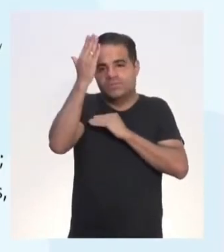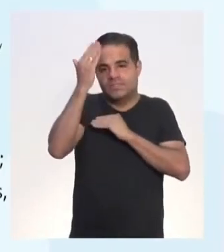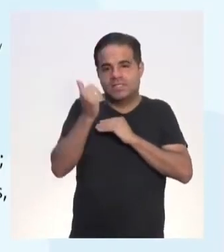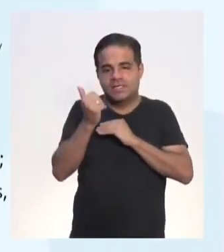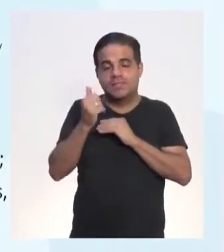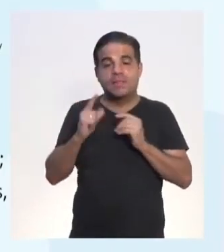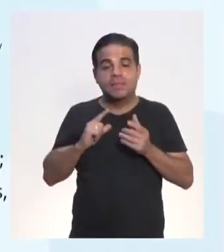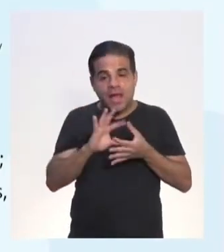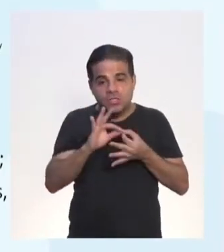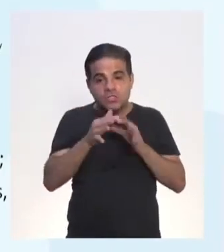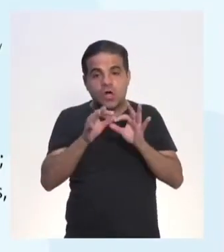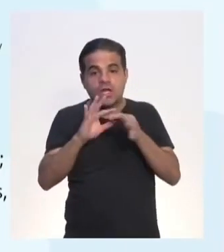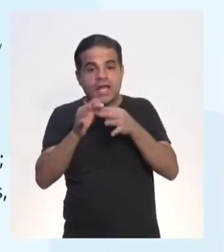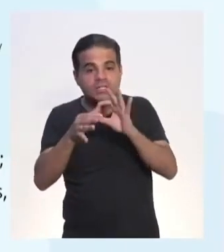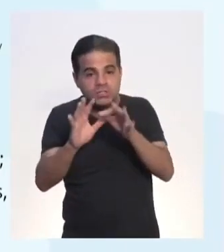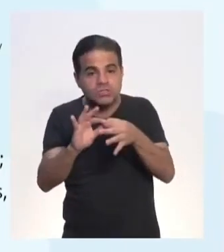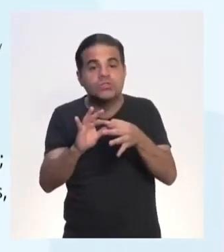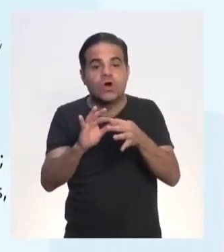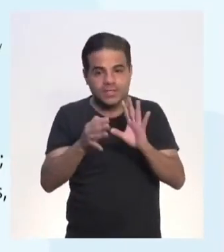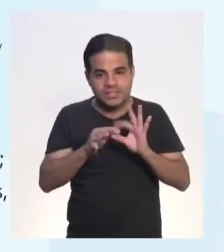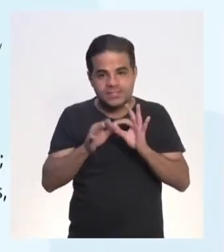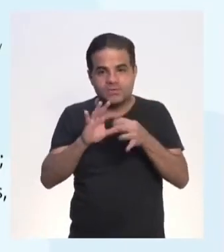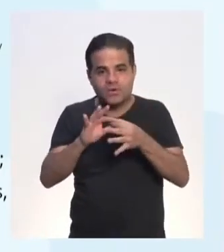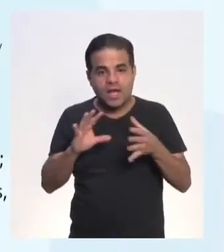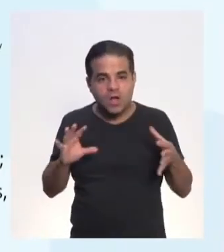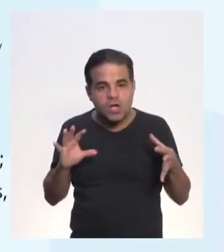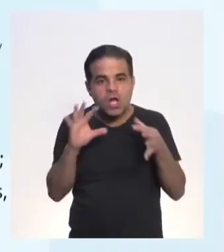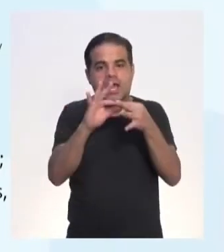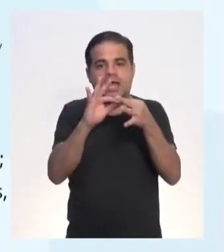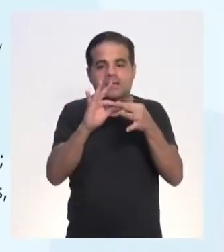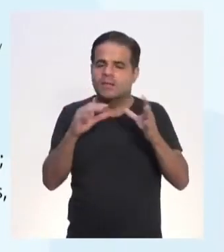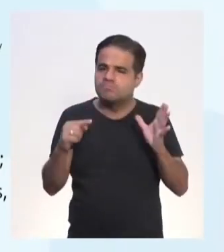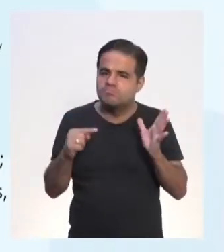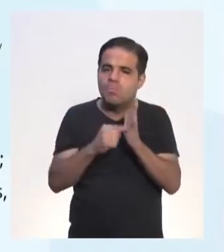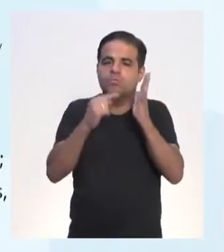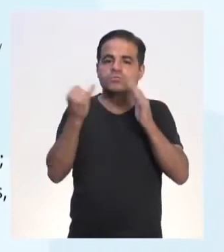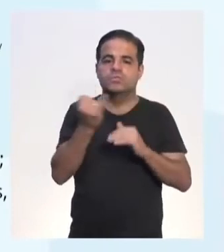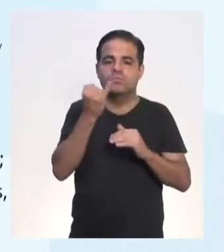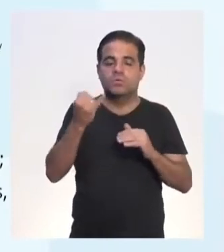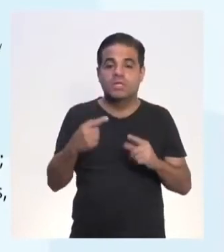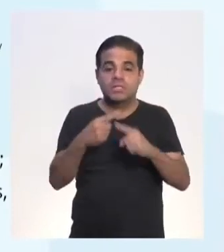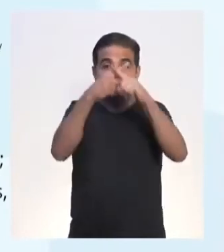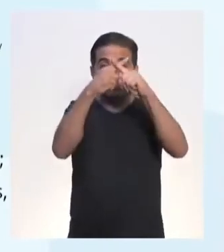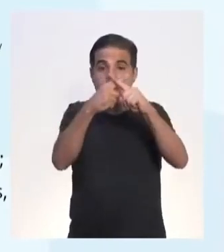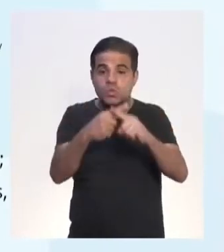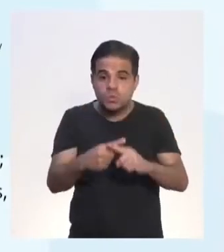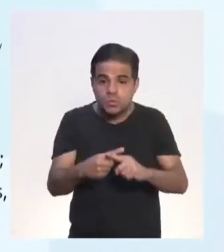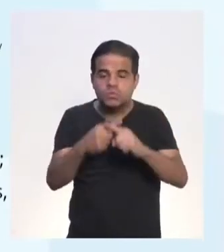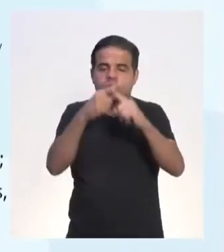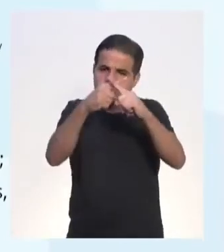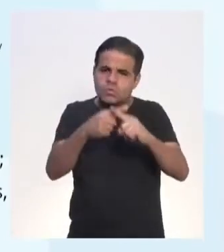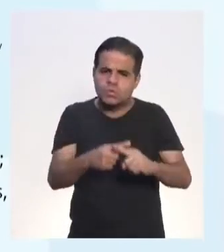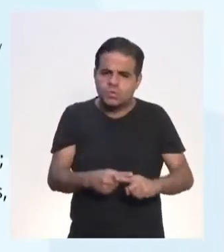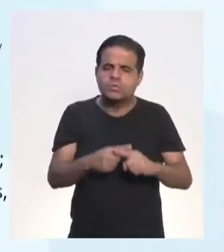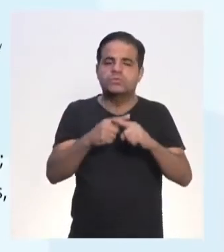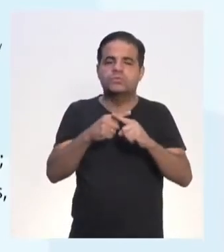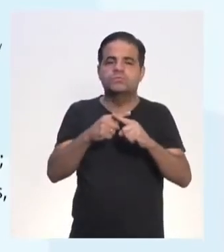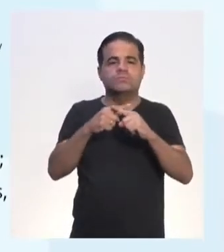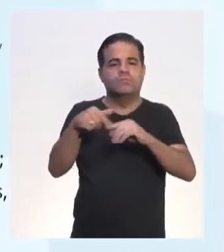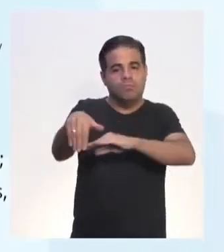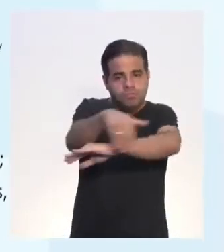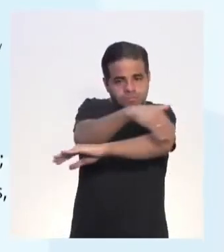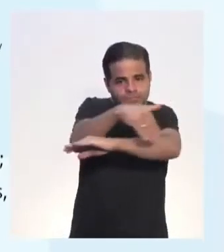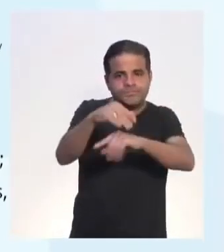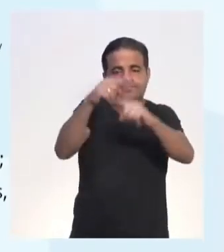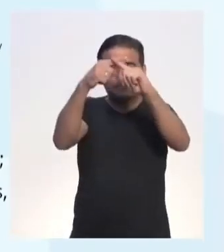aí as conexões, tá? São as que se conectam pontos importantes, né? Onde elas se cruzam, né? Vamos dizer, as famosas encruzilhadas,